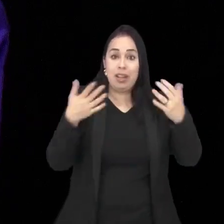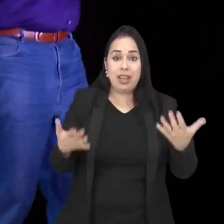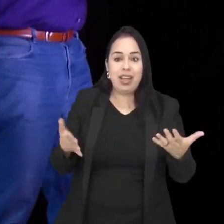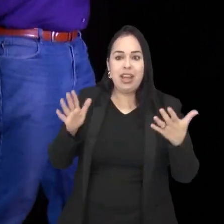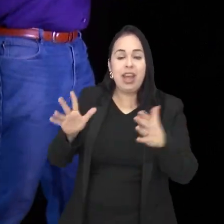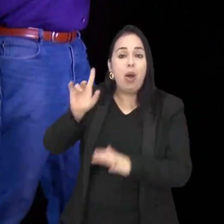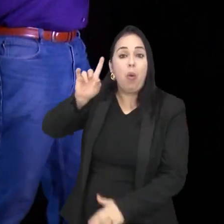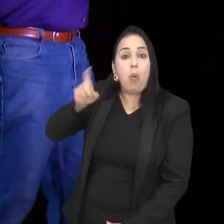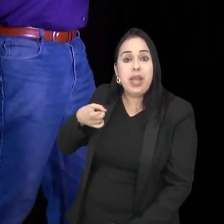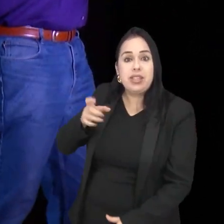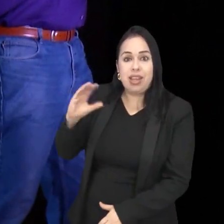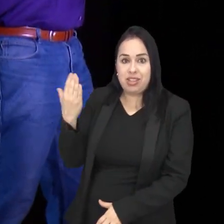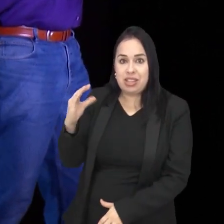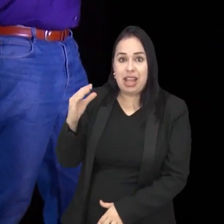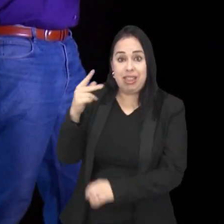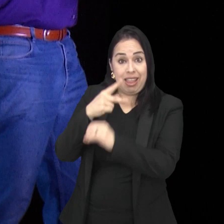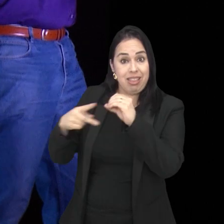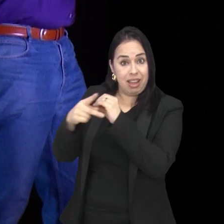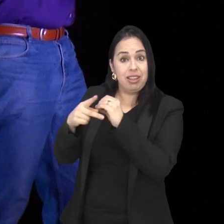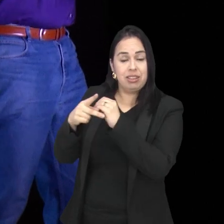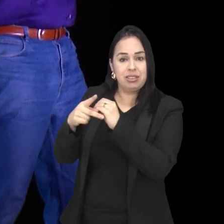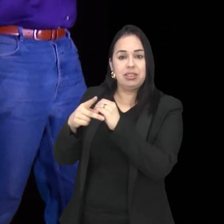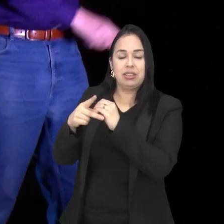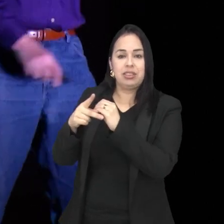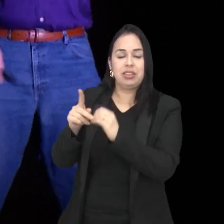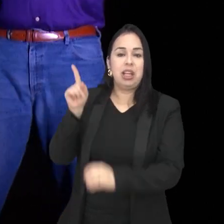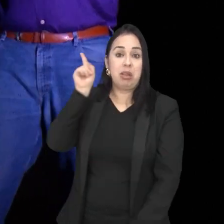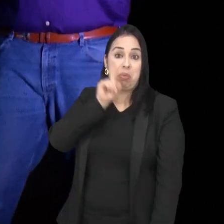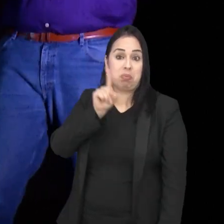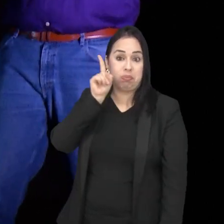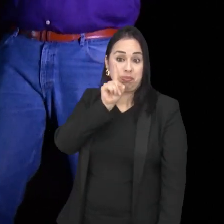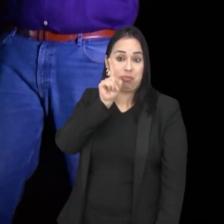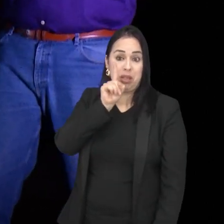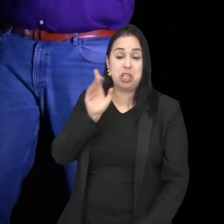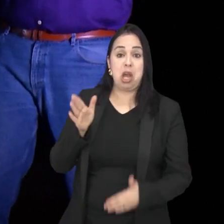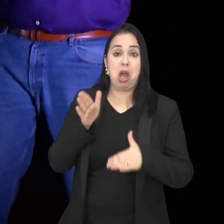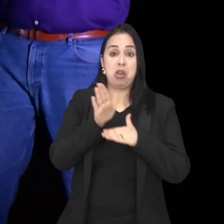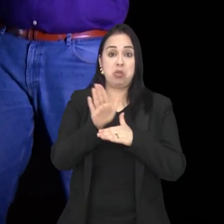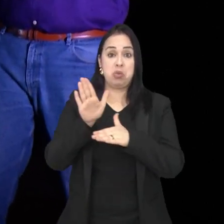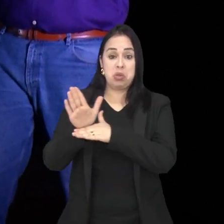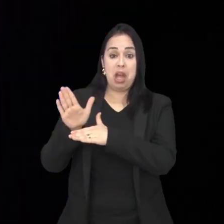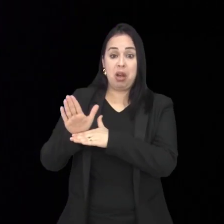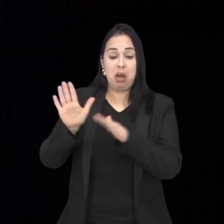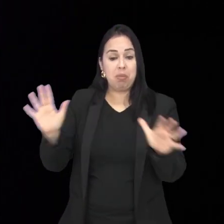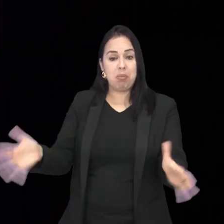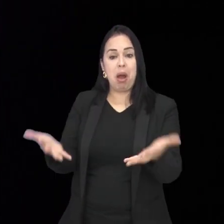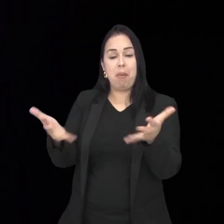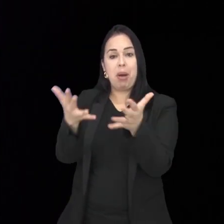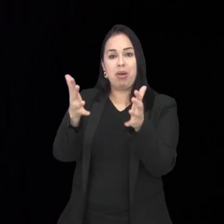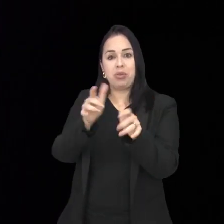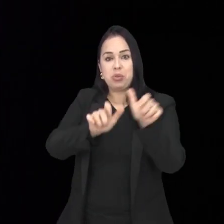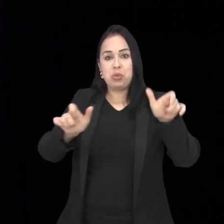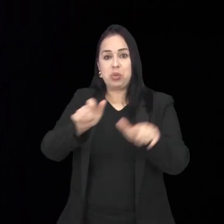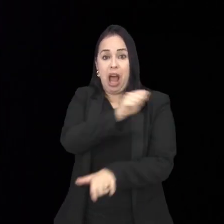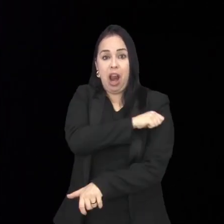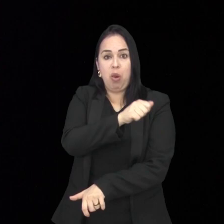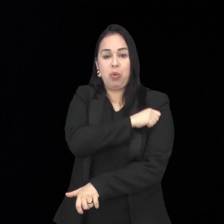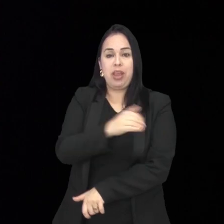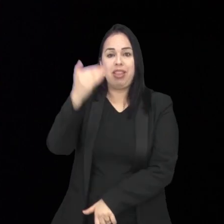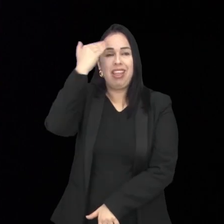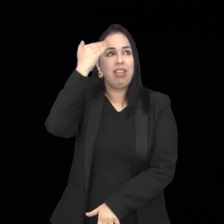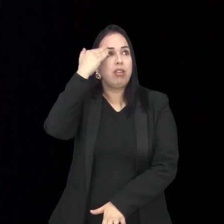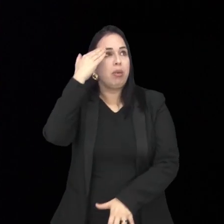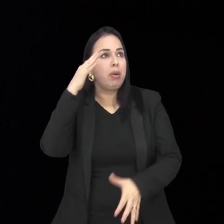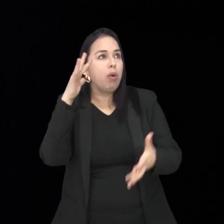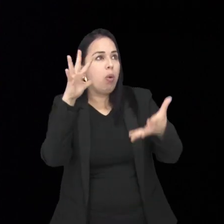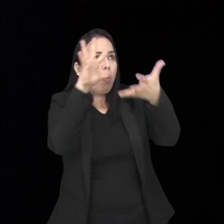solar. Jim Green é ex-cientista da NASA, a agência espacial norte-americana, e ajudou os estudantes a